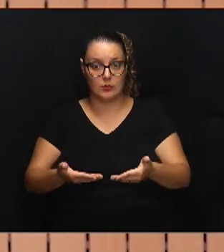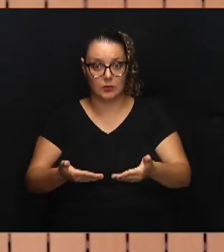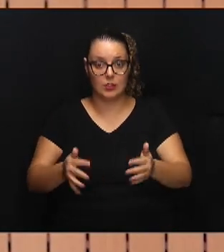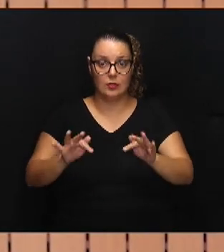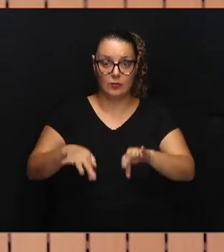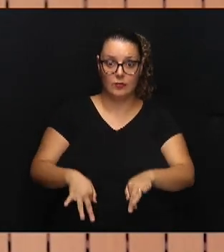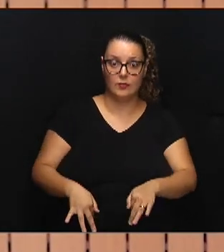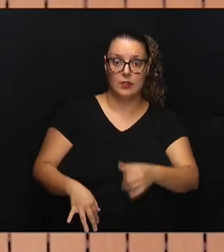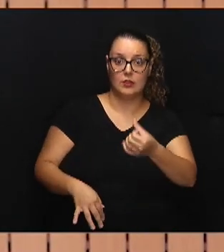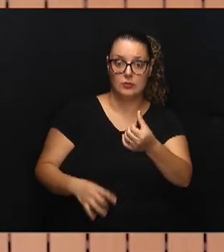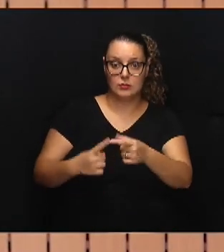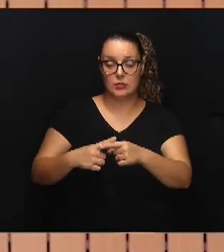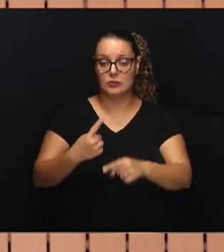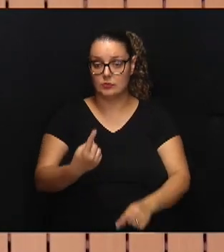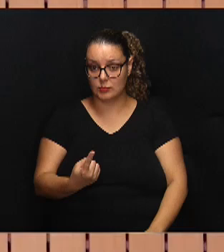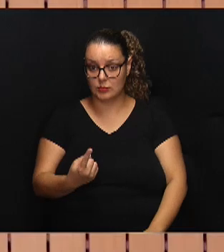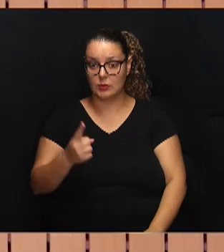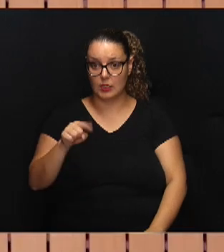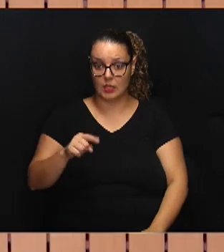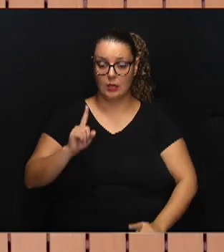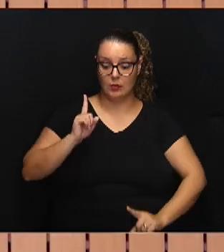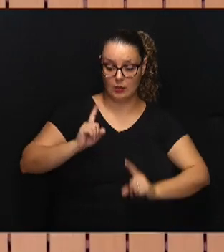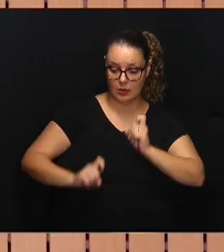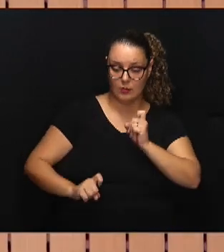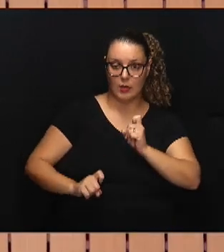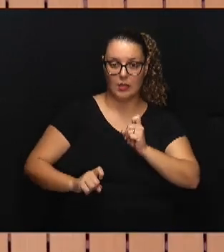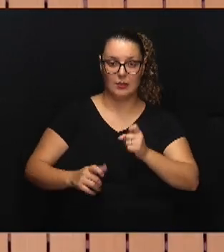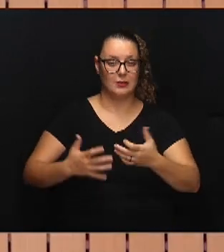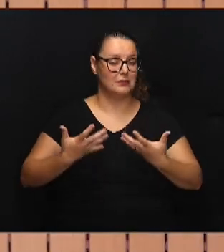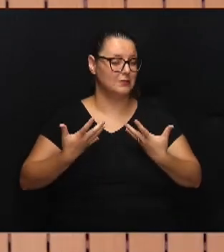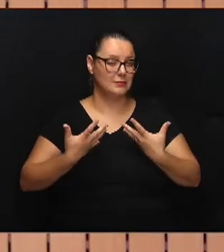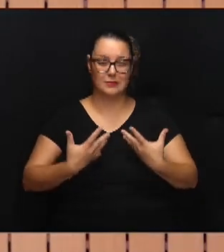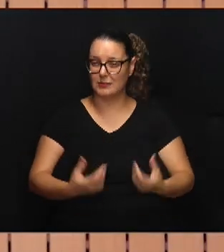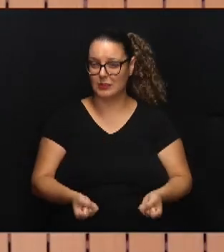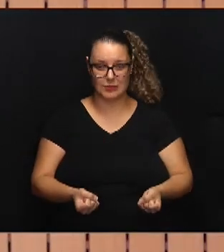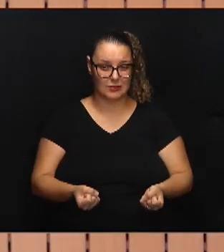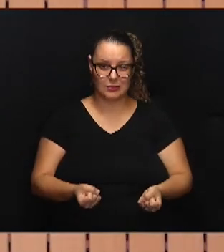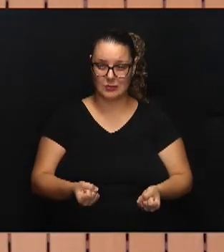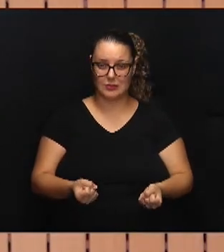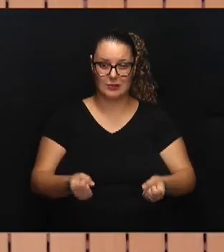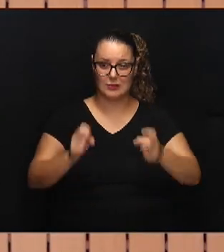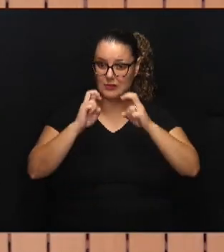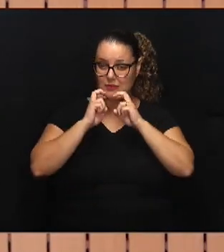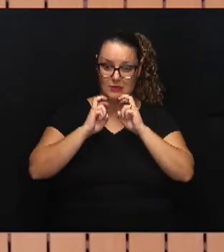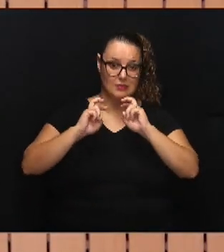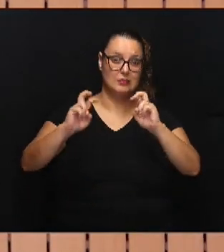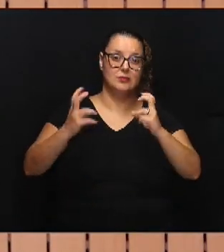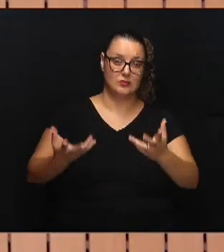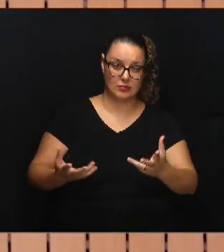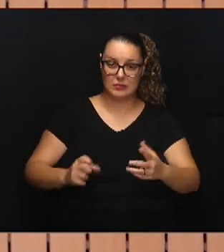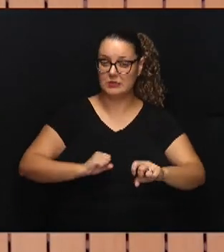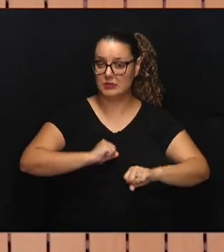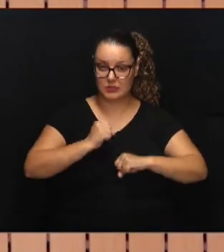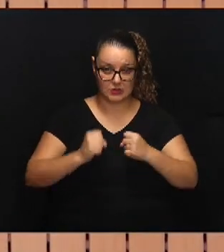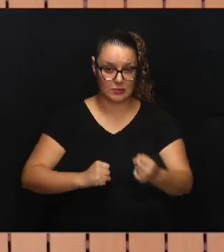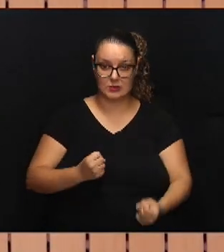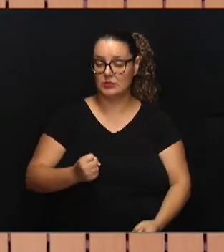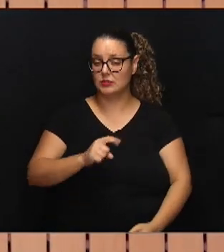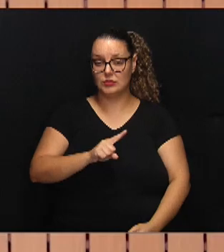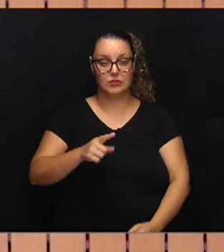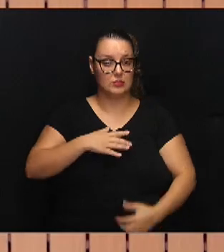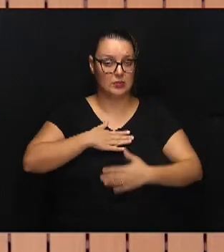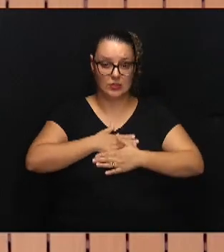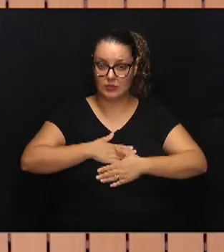na verdade, é a expressão desse descontentamento, né? Desse grito de revolta, de